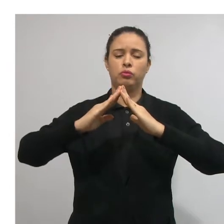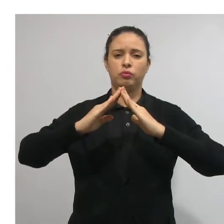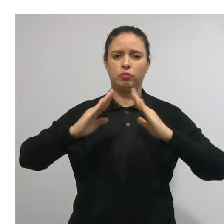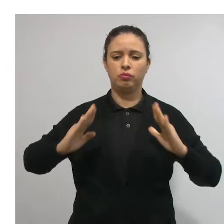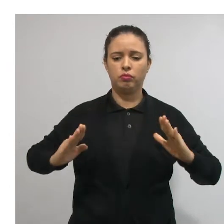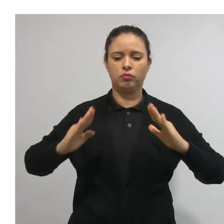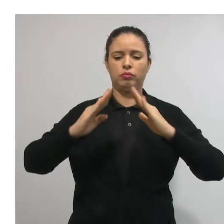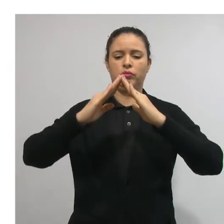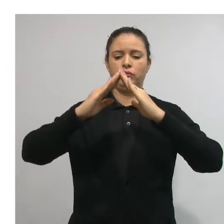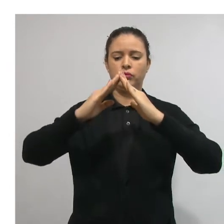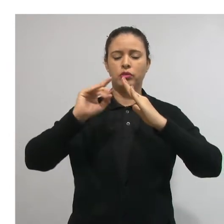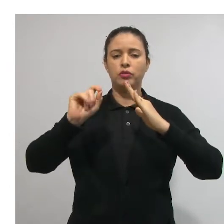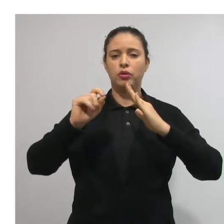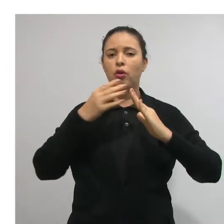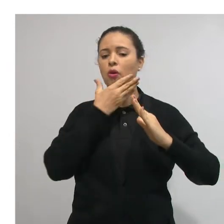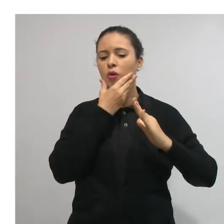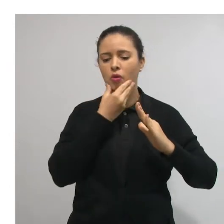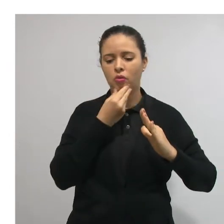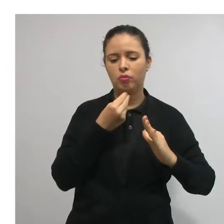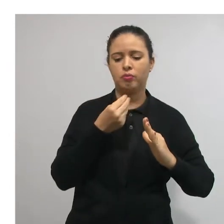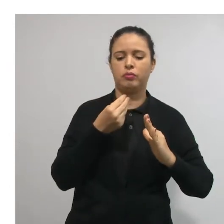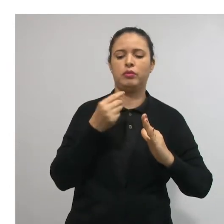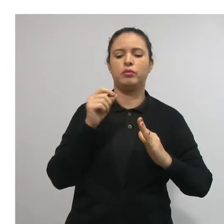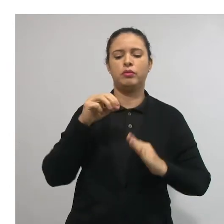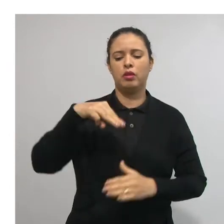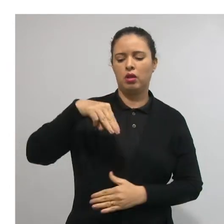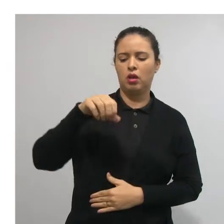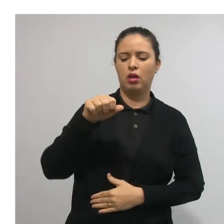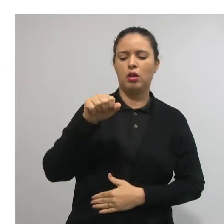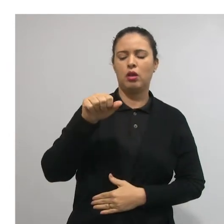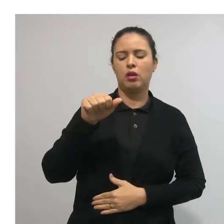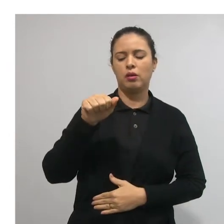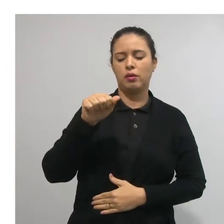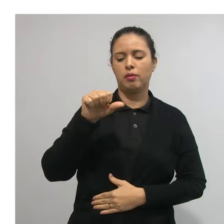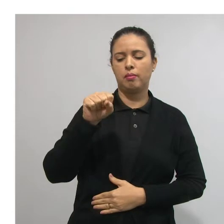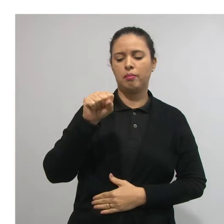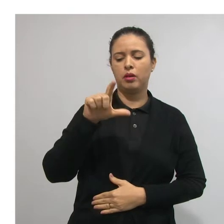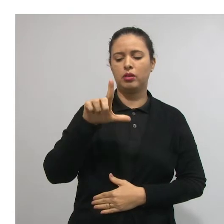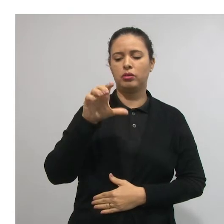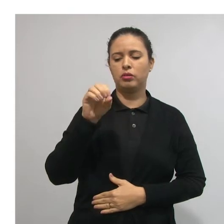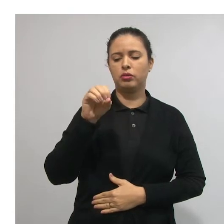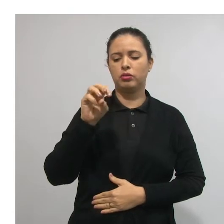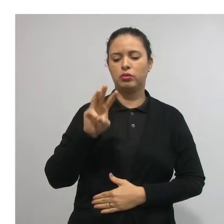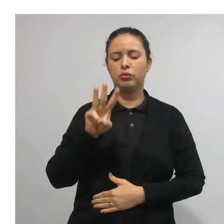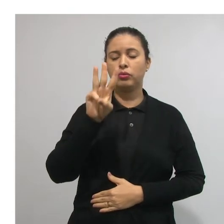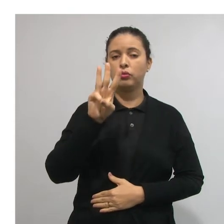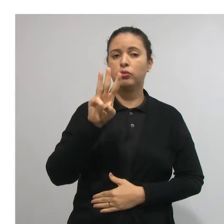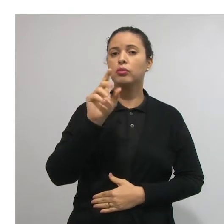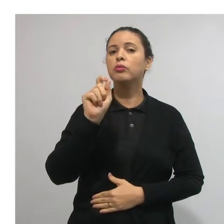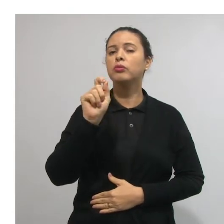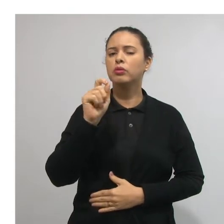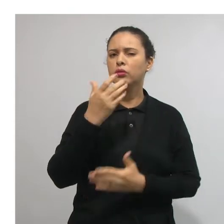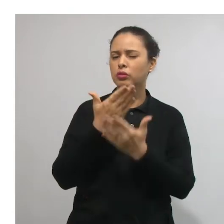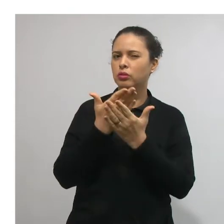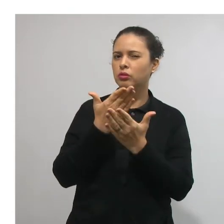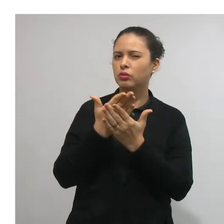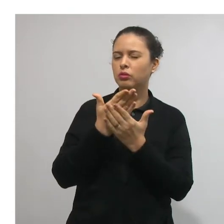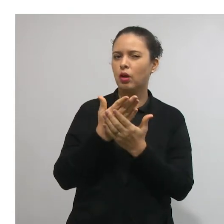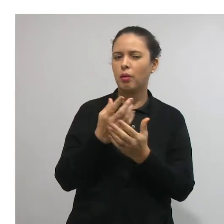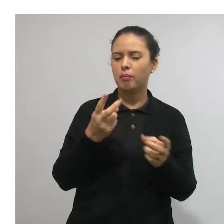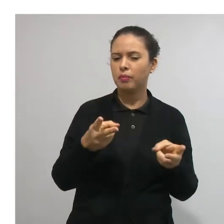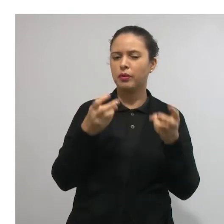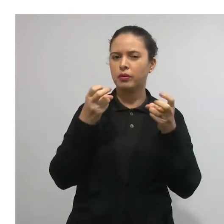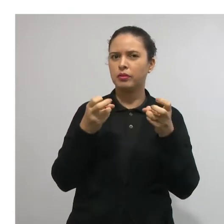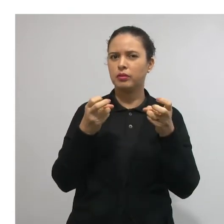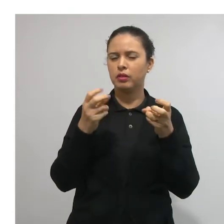todo. E Maslow, né, Abraham Maslow, criou aí a pirâmide, né, das necessidades humanas, onde ele acreditava